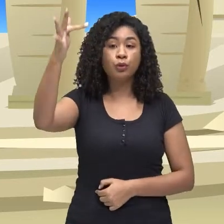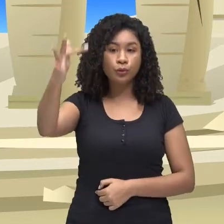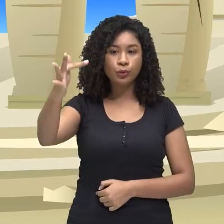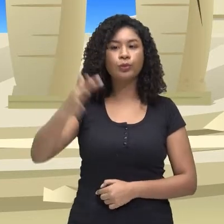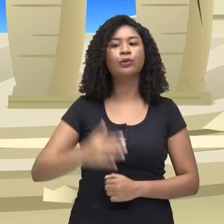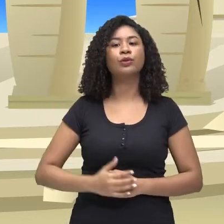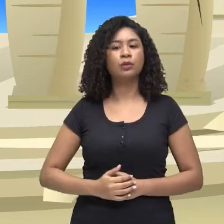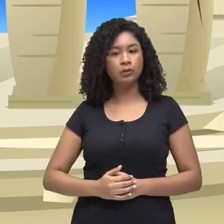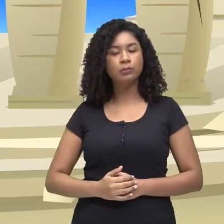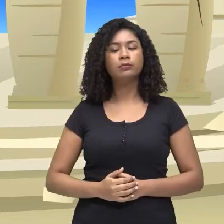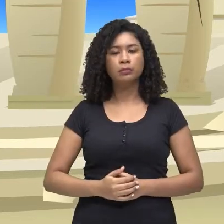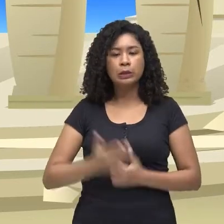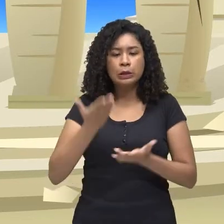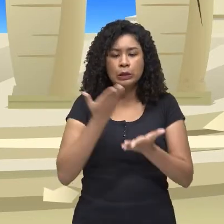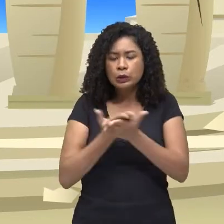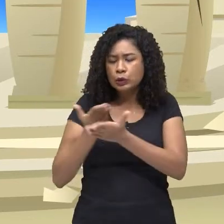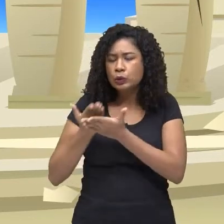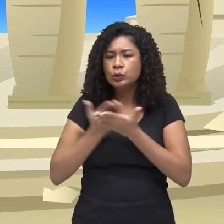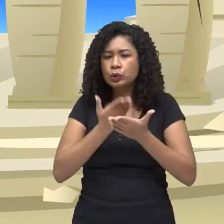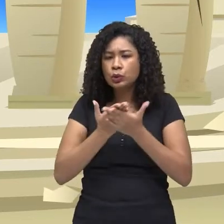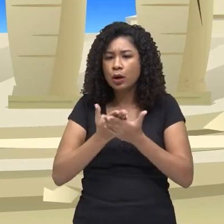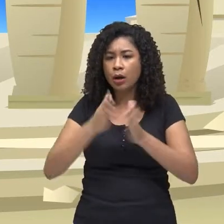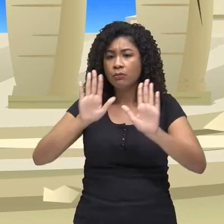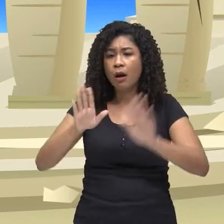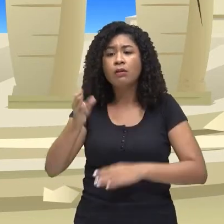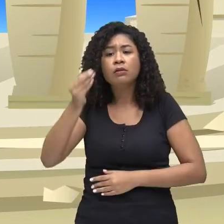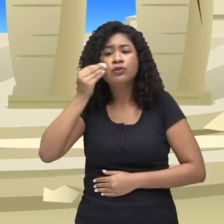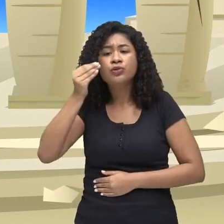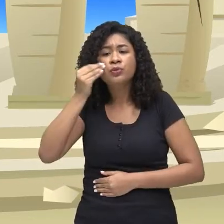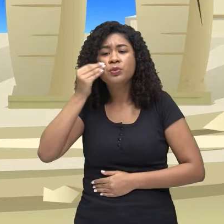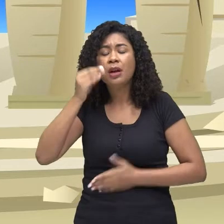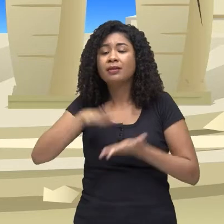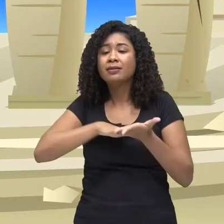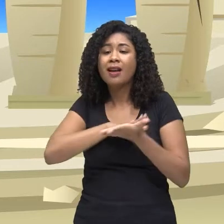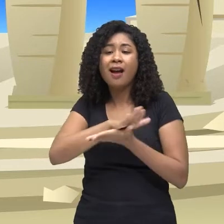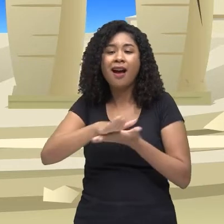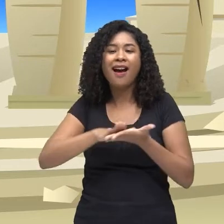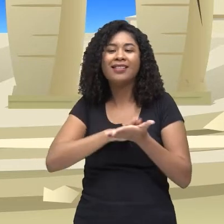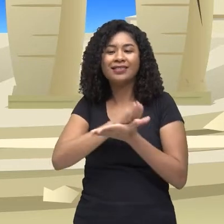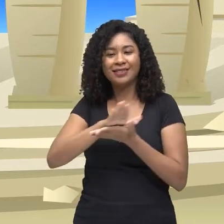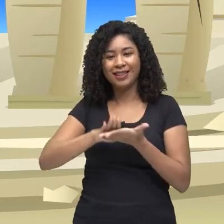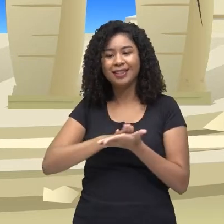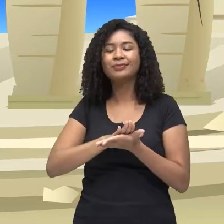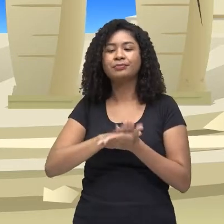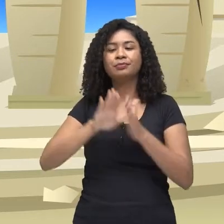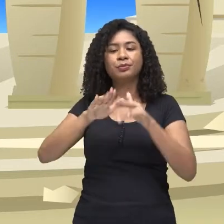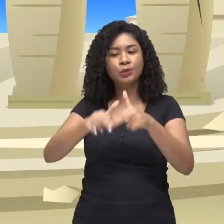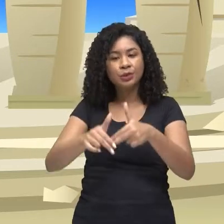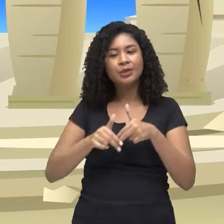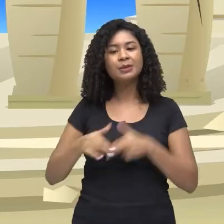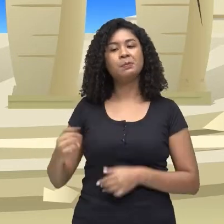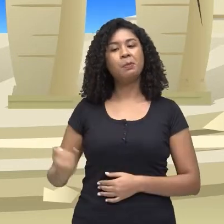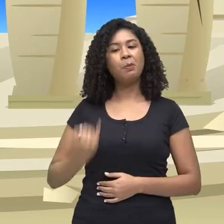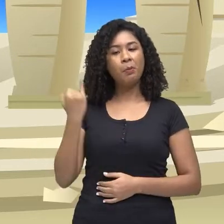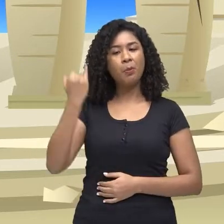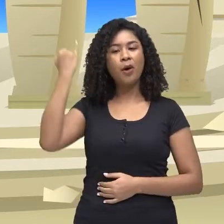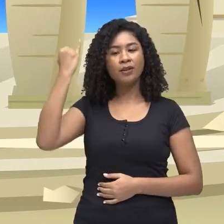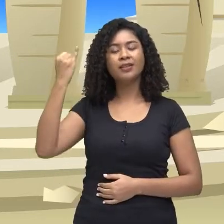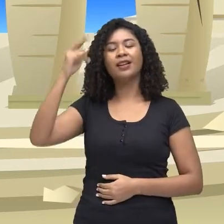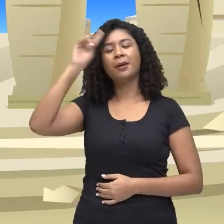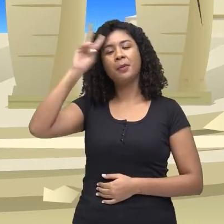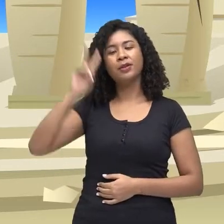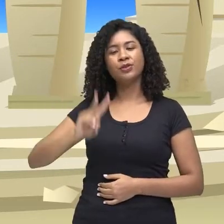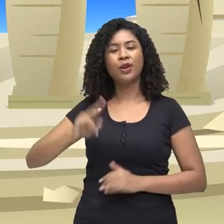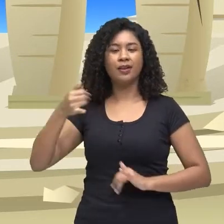conhecimento mesmo, sem experimento nenhum. Então, eles foram aí muito importantes para a história da química, certo? Então,